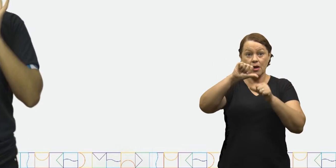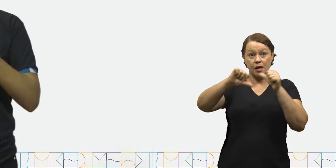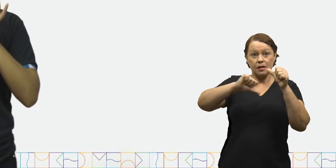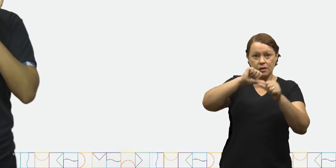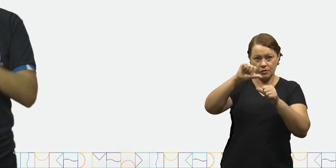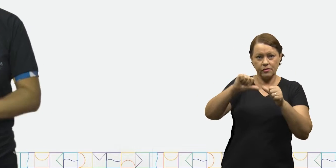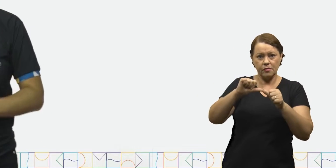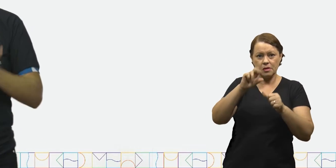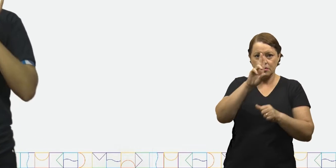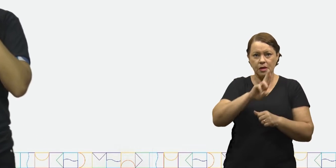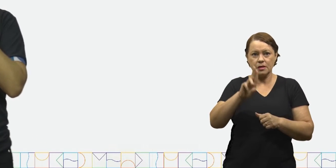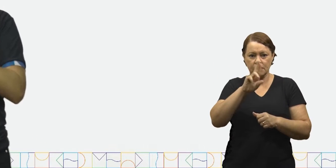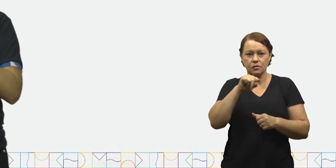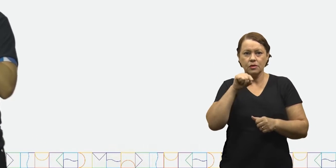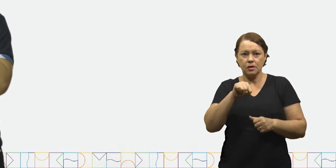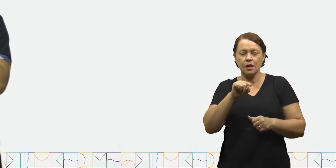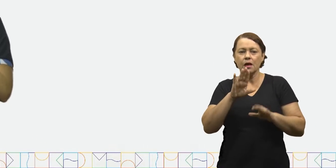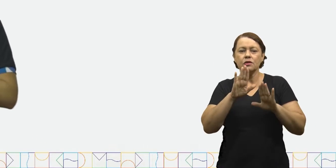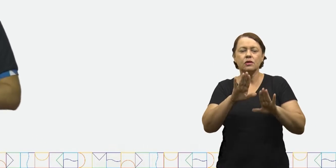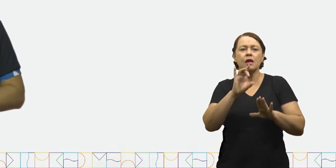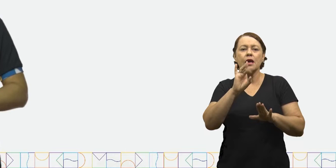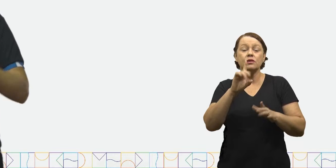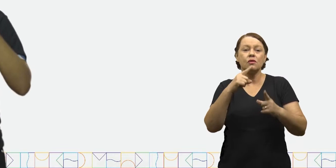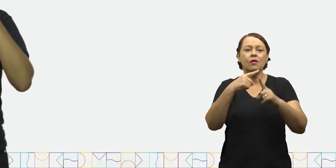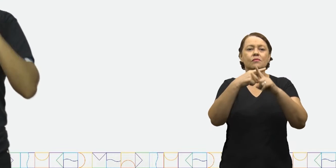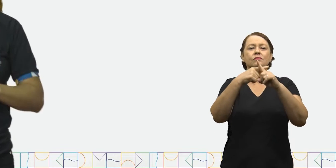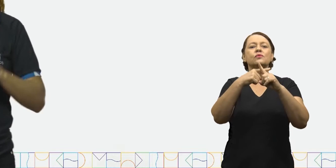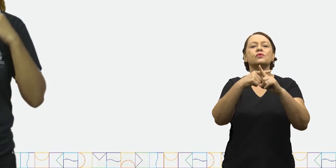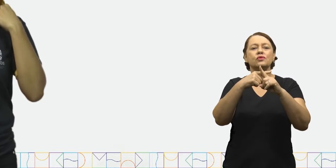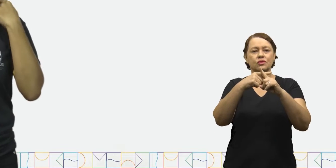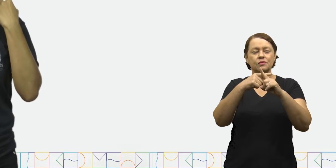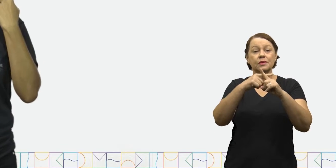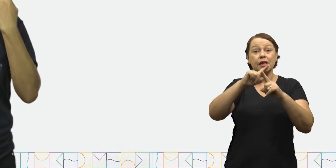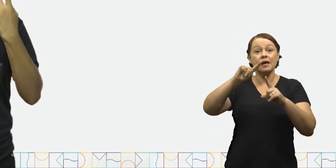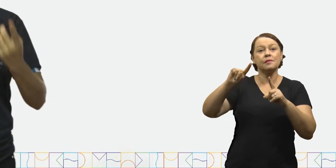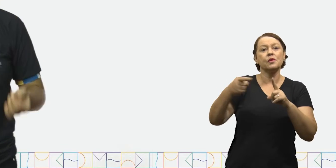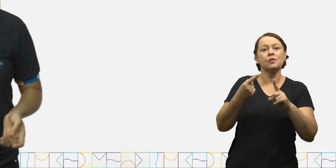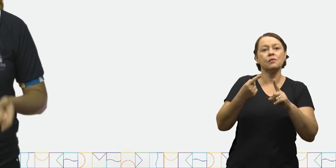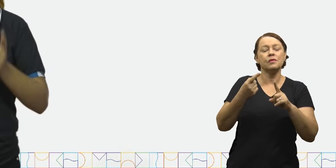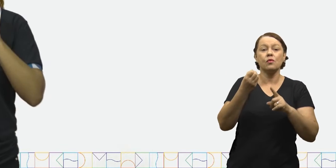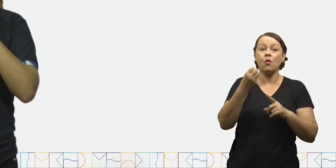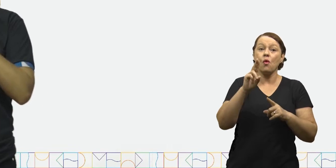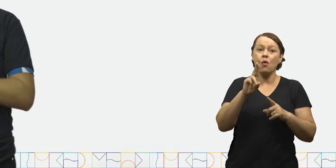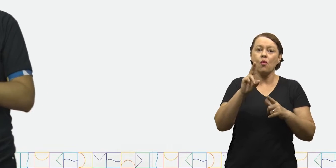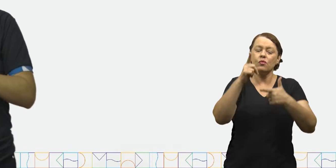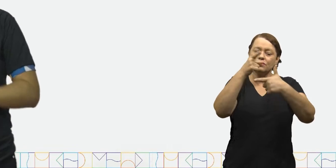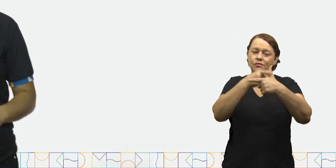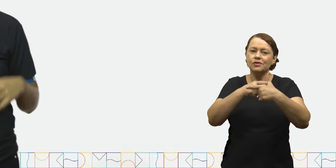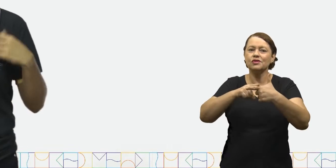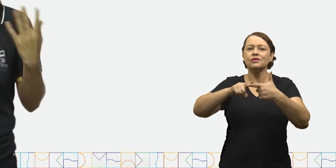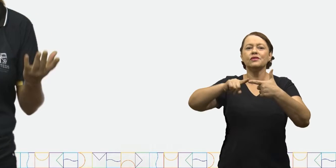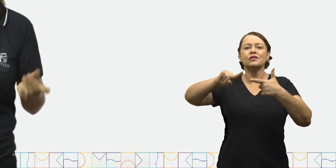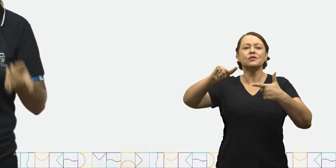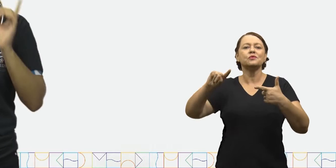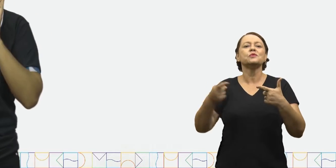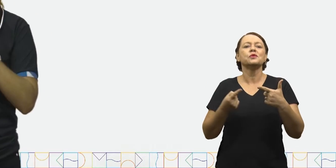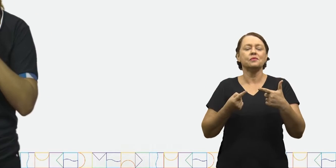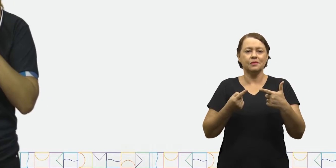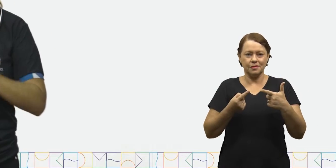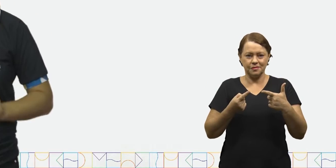a conversão entre essas unidades, basta multiplicarmos por 1000